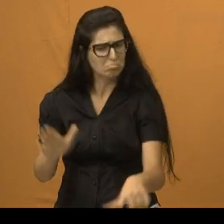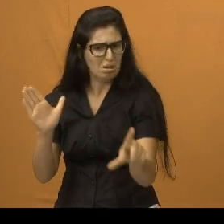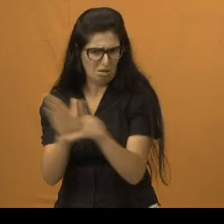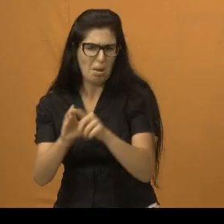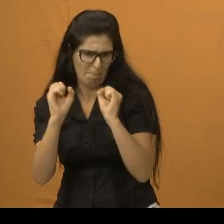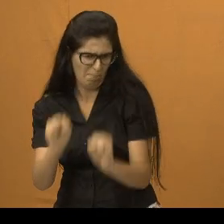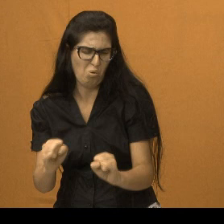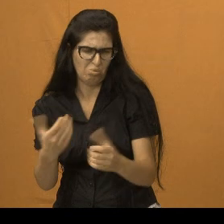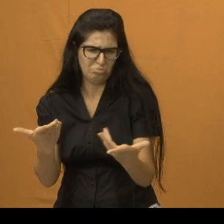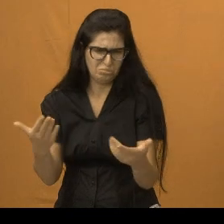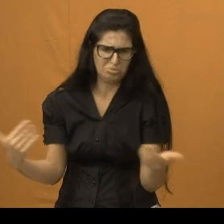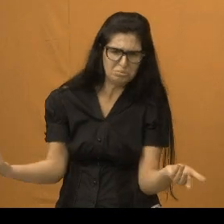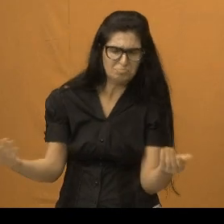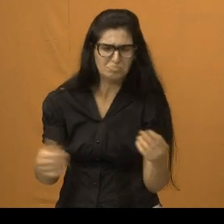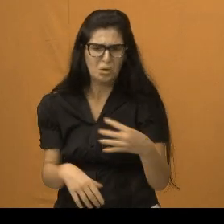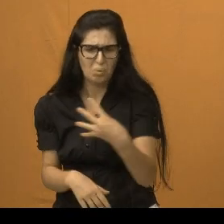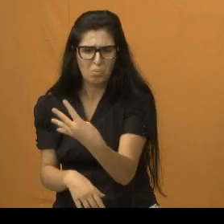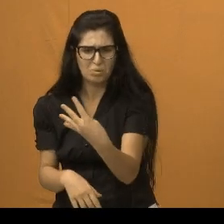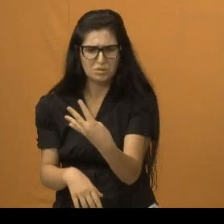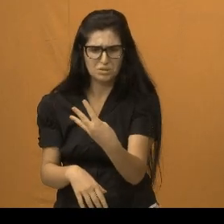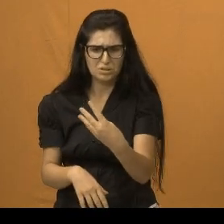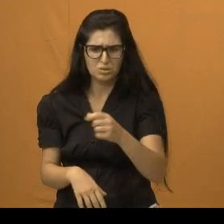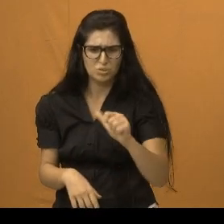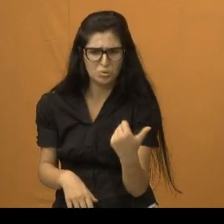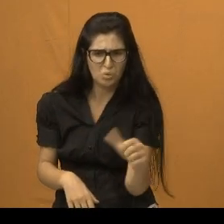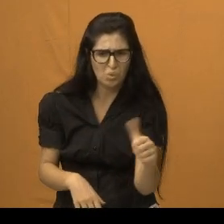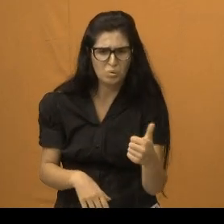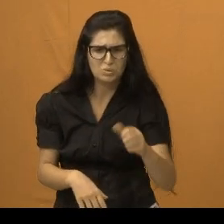chegar numa cifra de